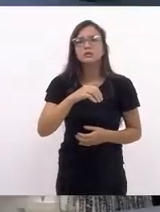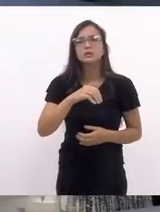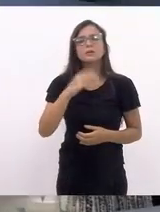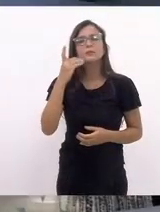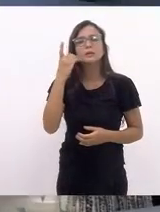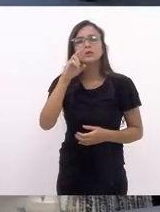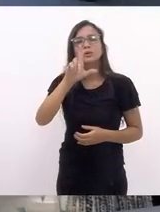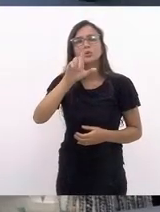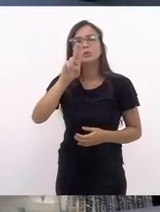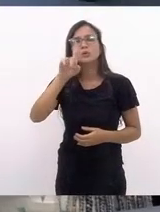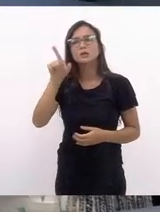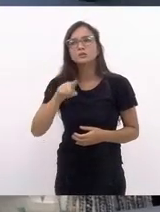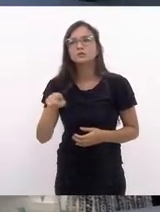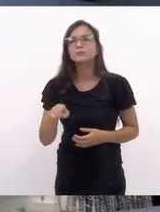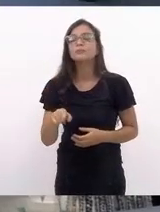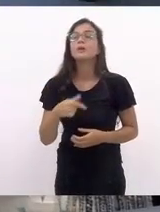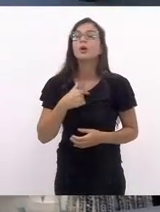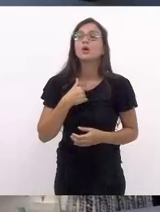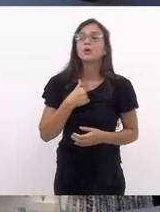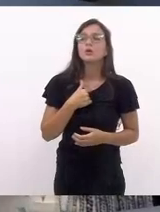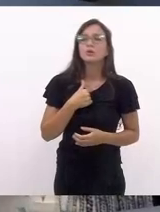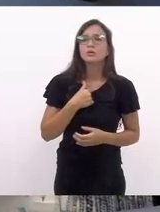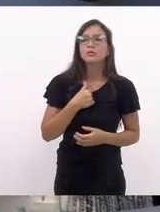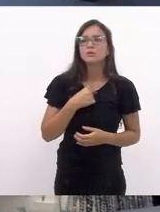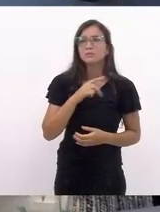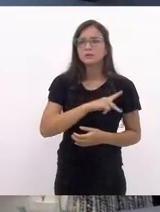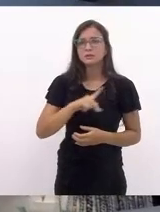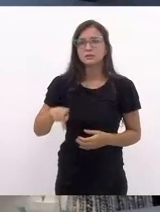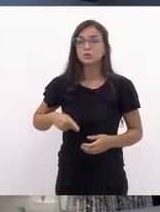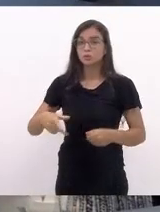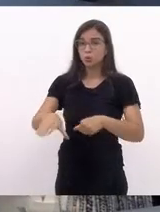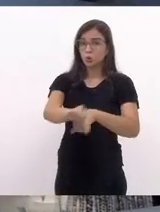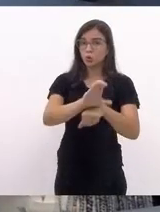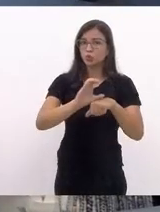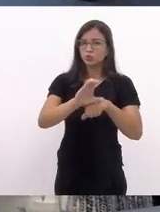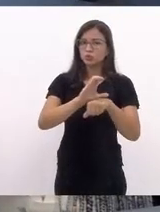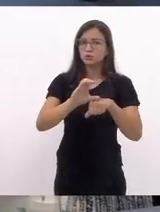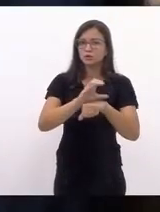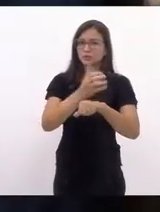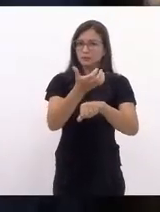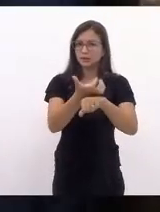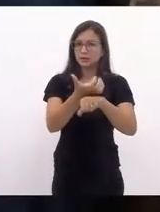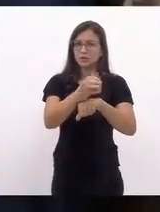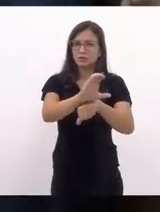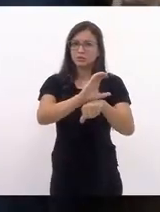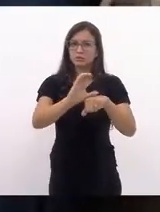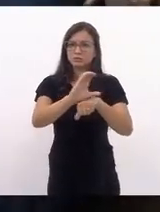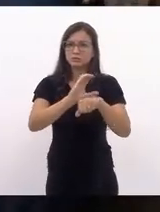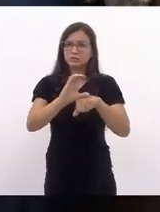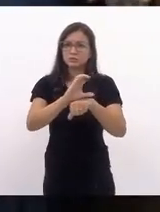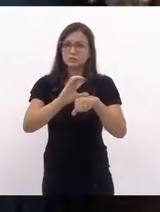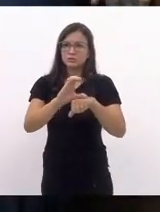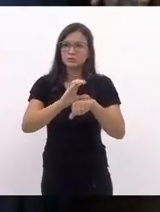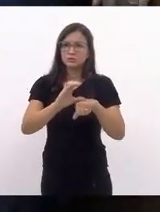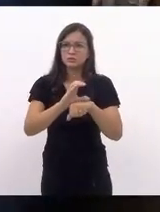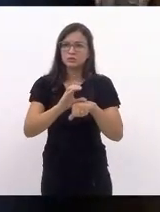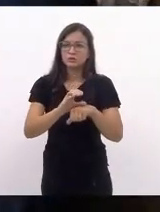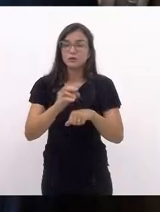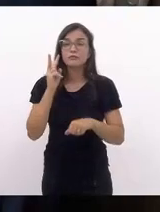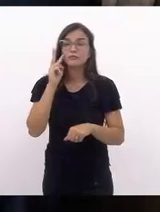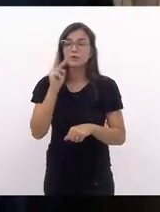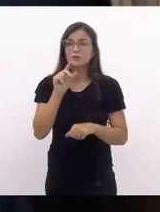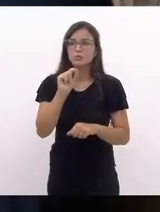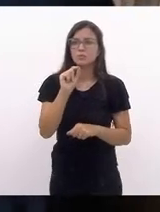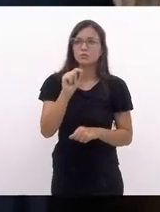e o seu presente pela constitucionalidade da matéria porque ela observa